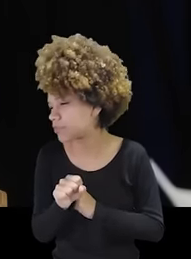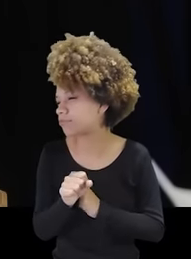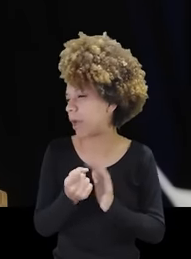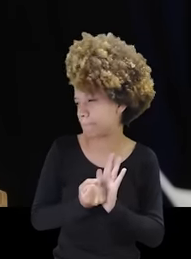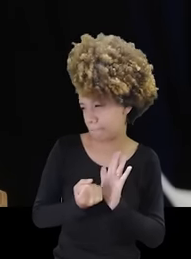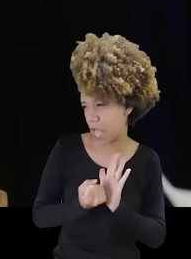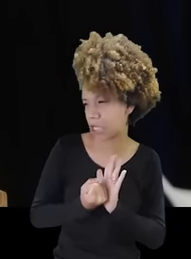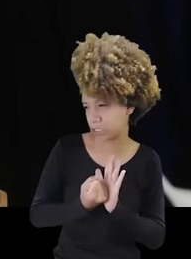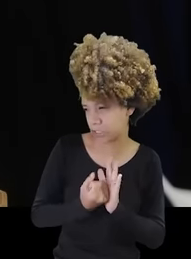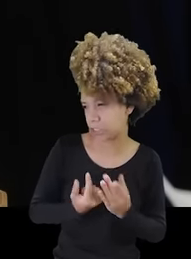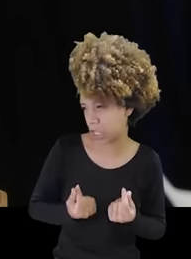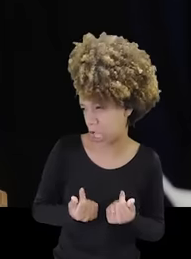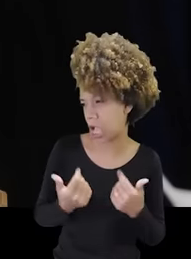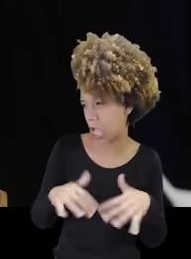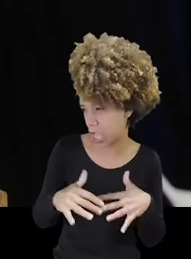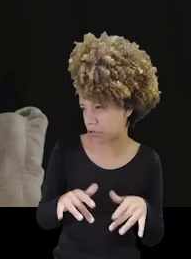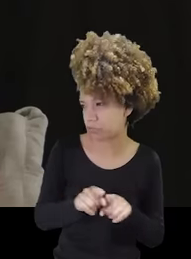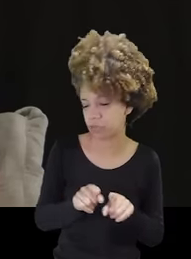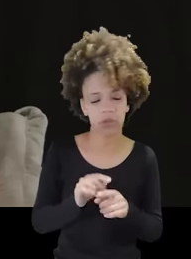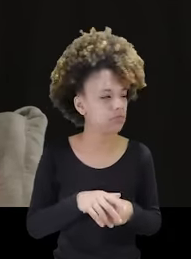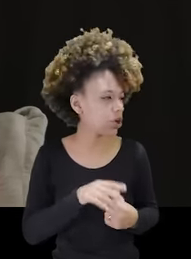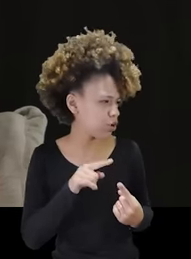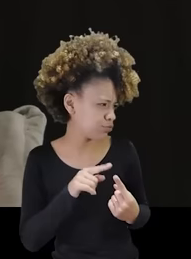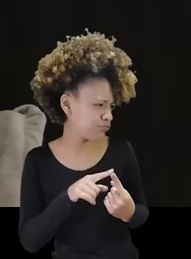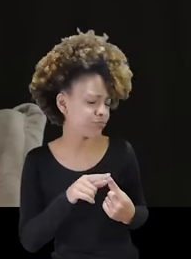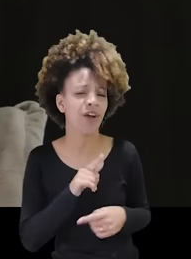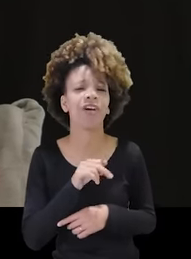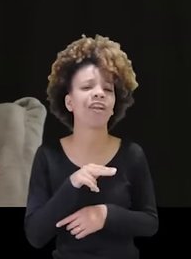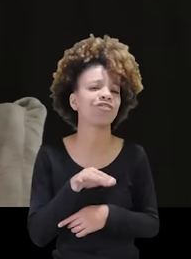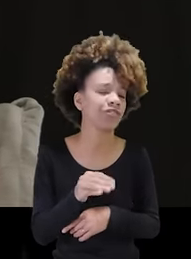bem marcona assim gosta de uns estilos mais Trabalhadores